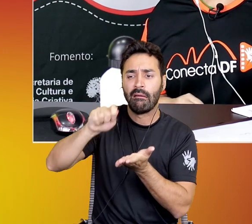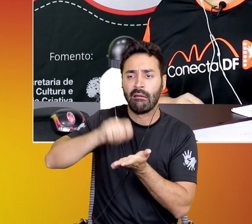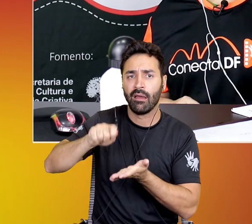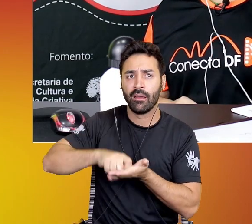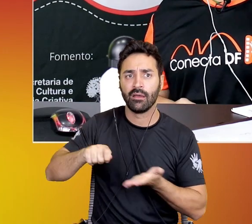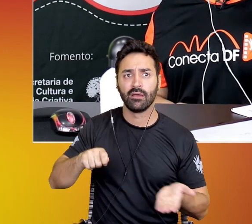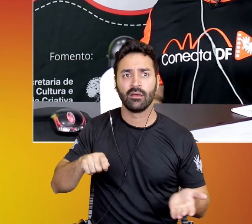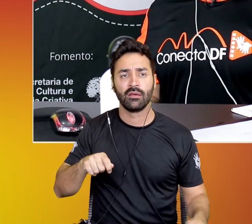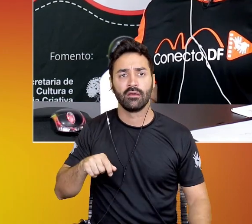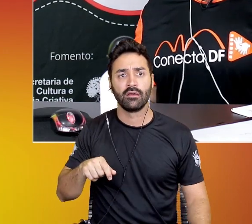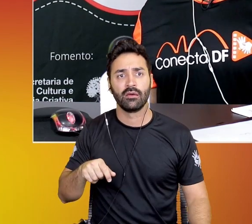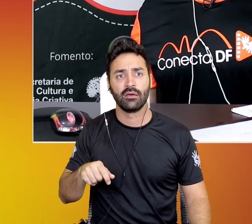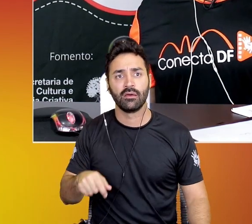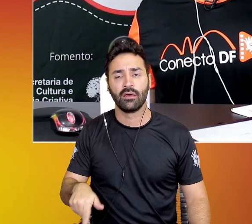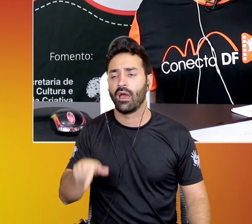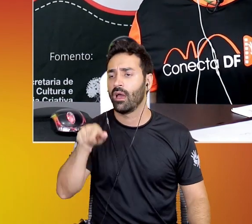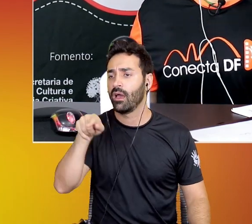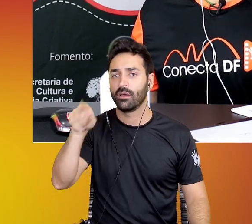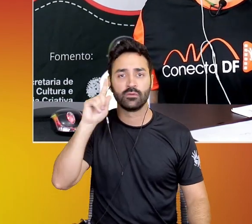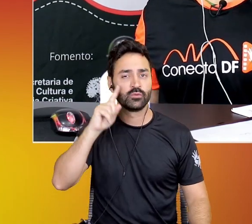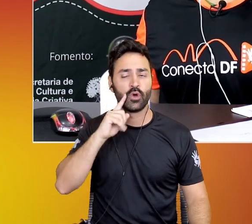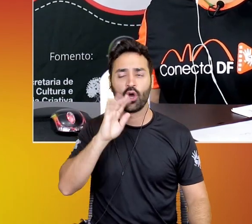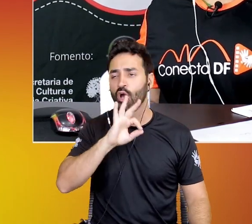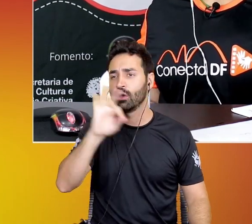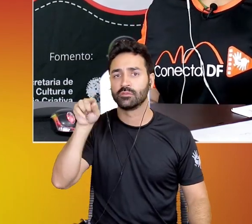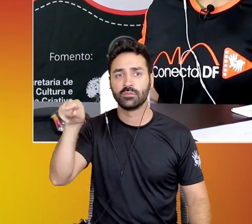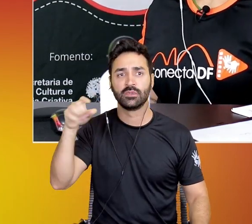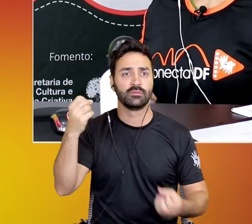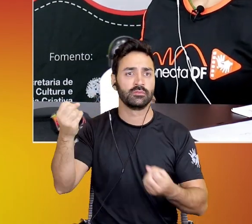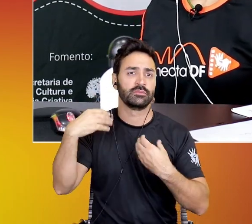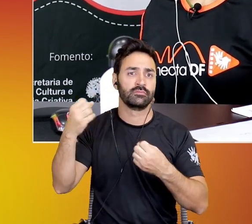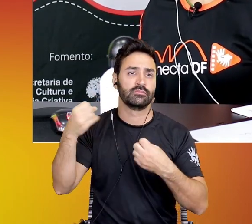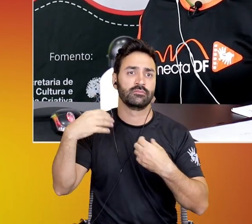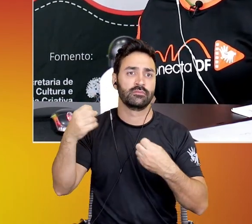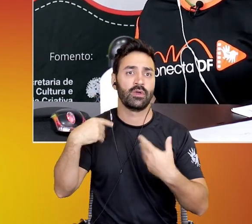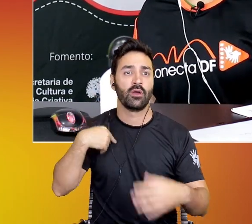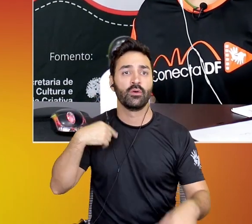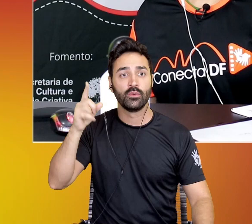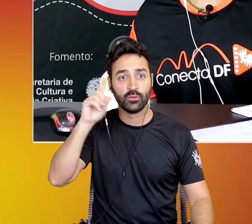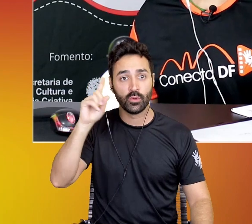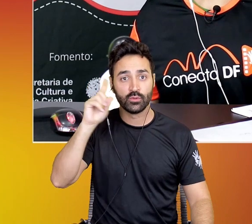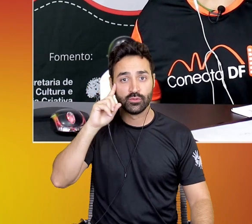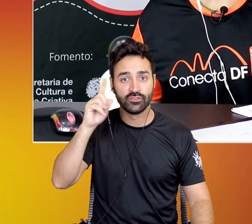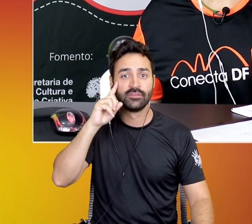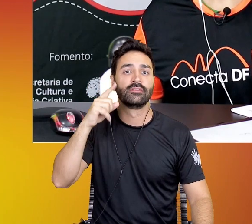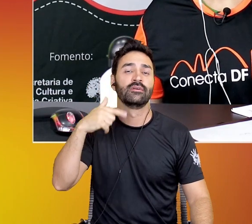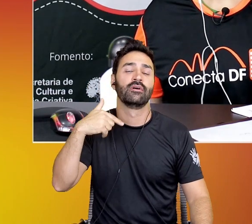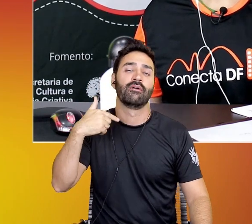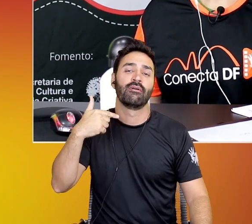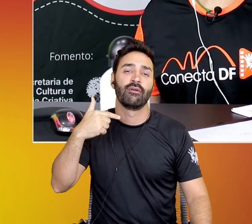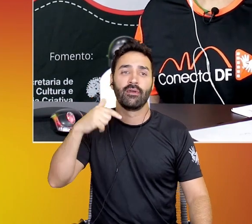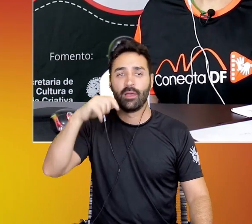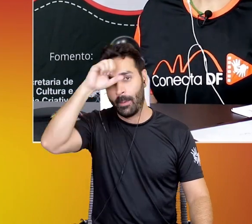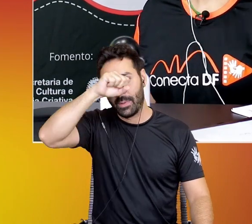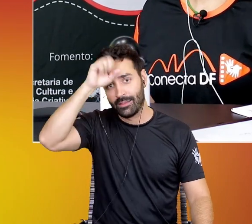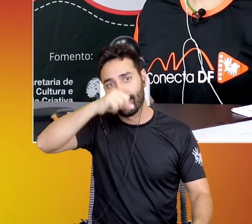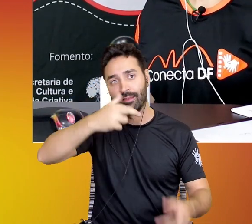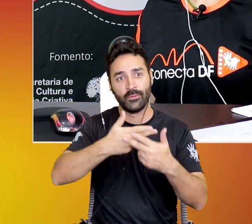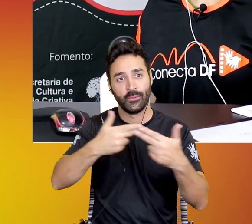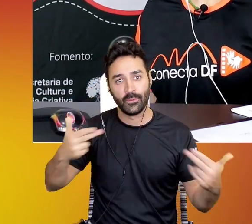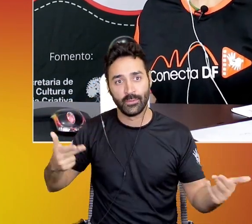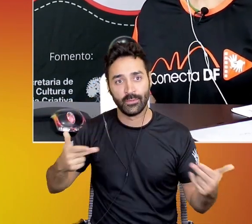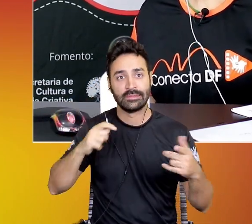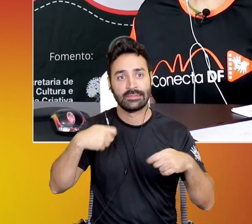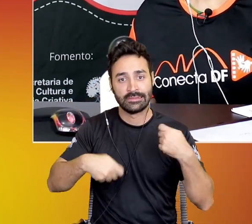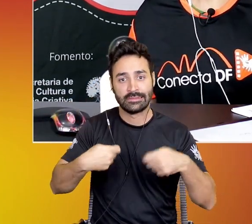posso. Ótimo, me ensinou várias coisas. Aí eu passava o dia todo na recepção, aprendendo algumas coisas de sinais